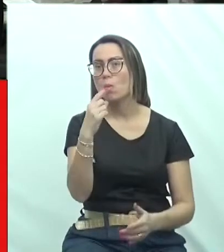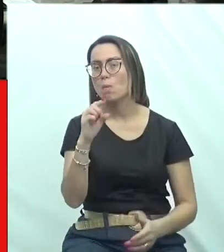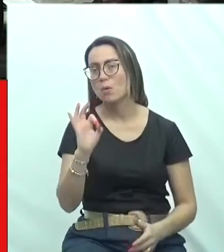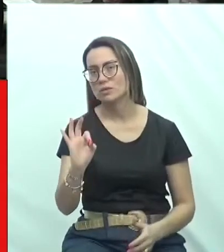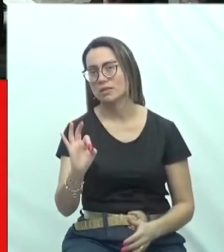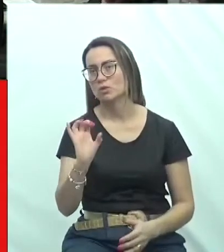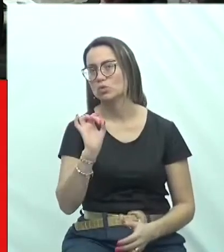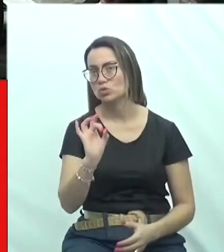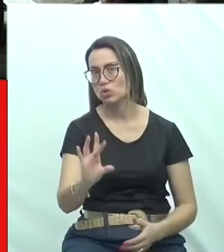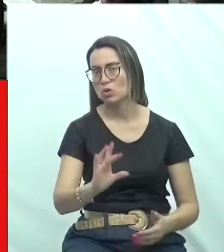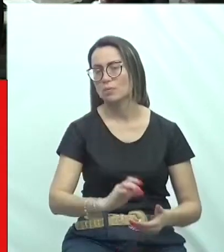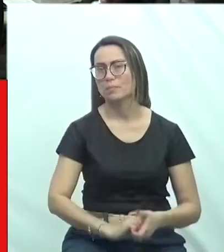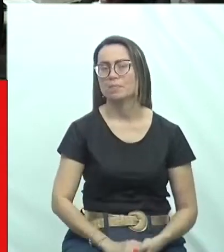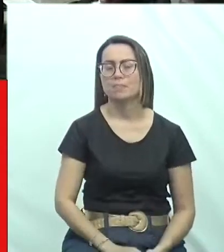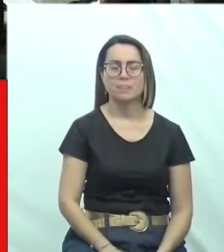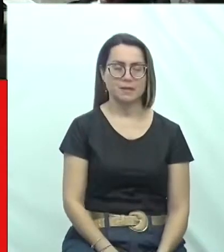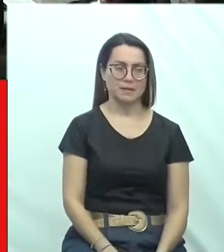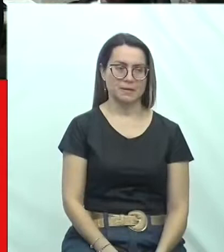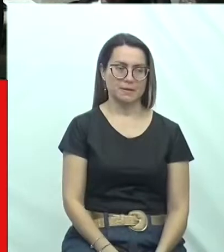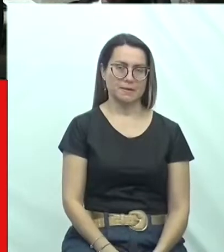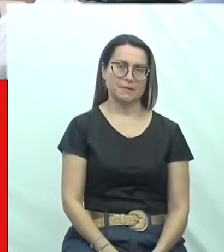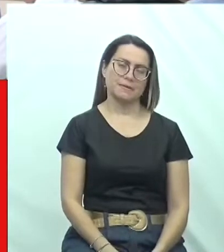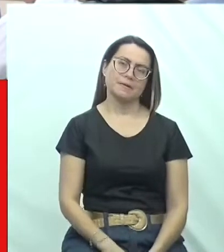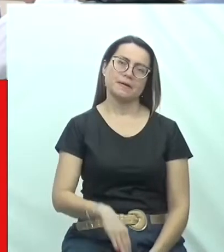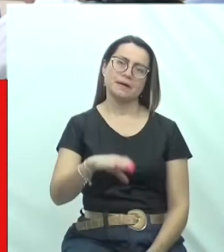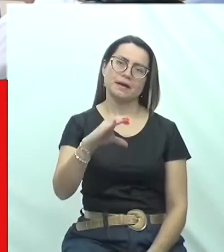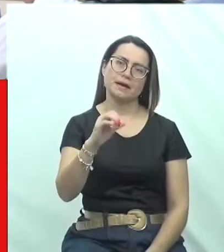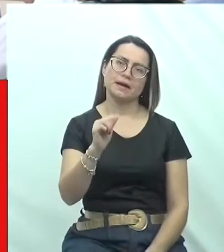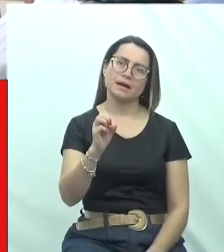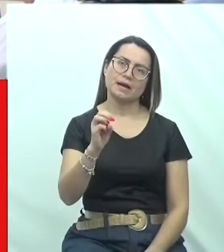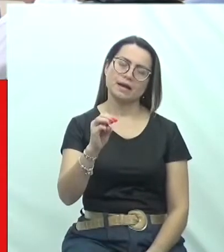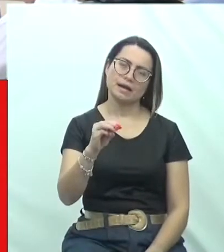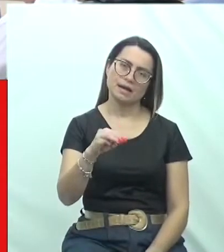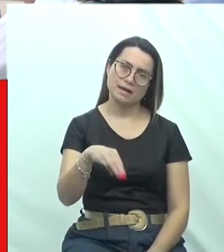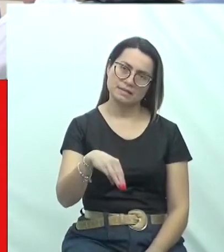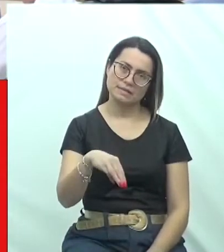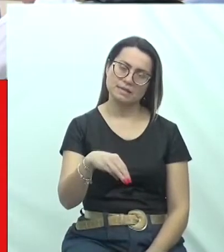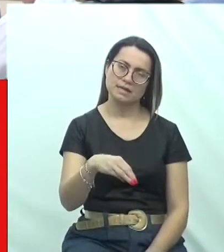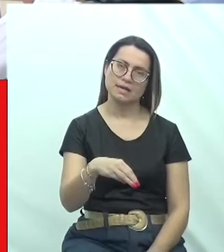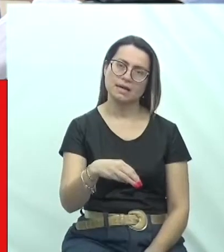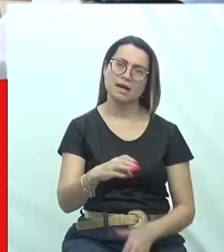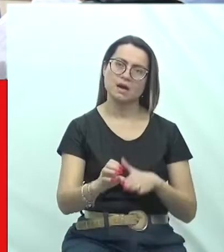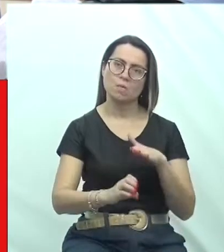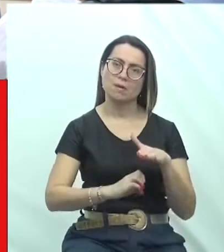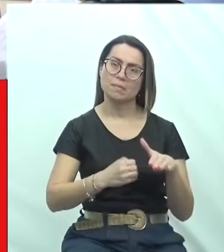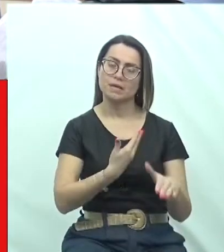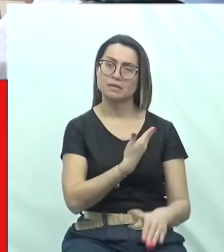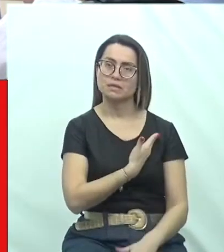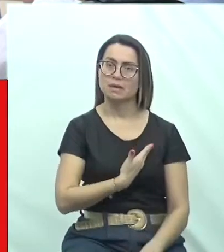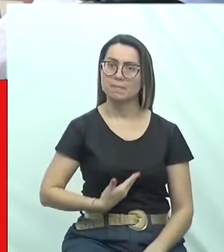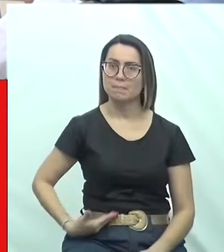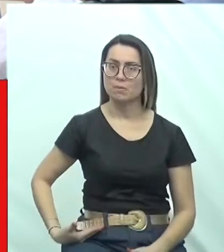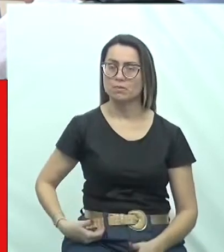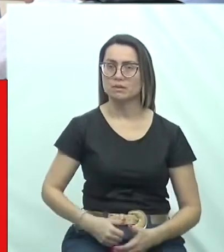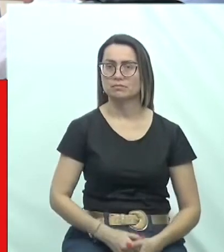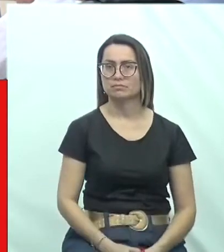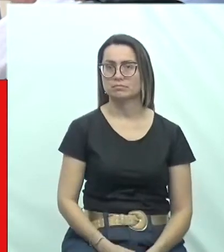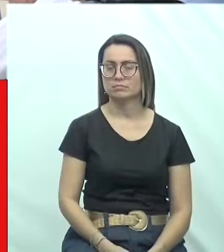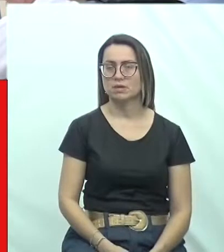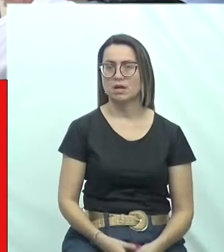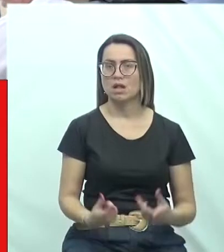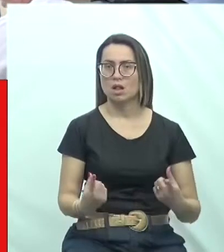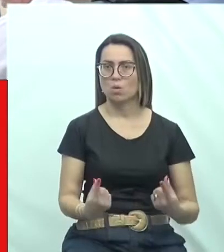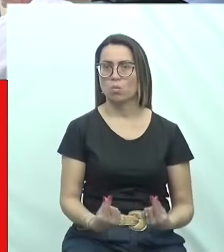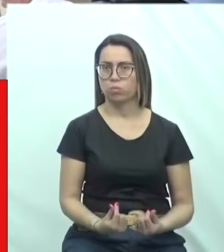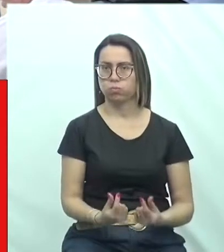empresa pública. Né? Ela não tem como finalidade o lucro.